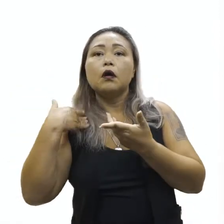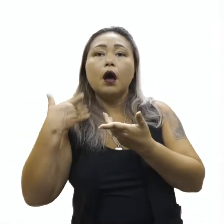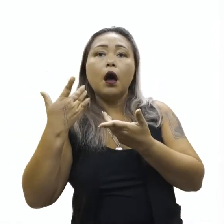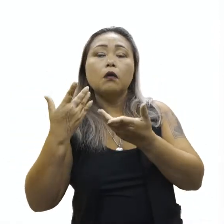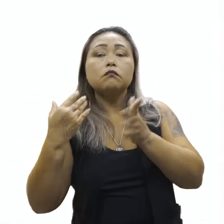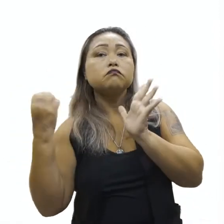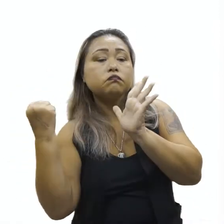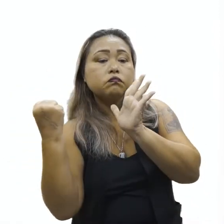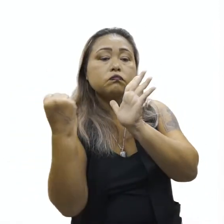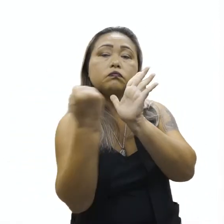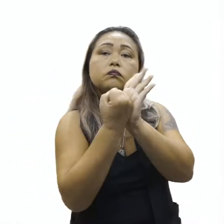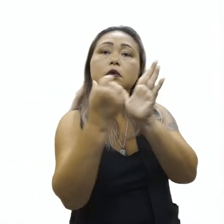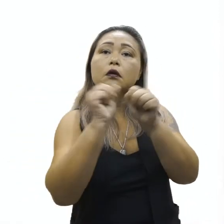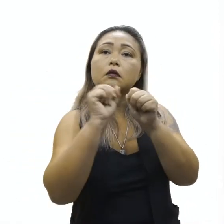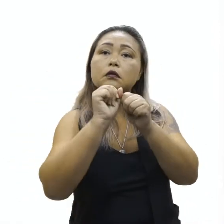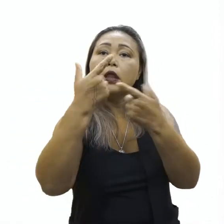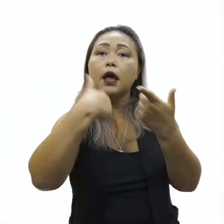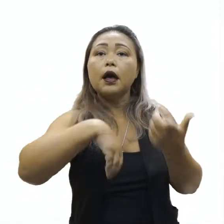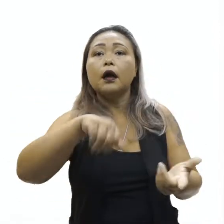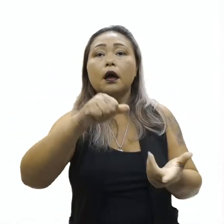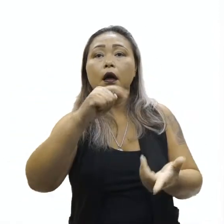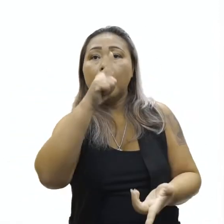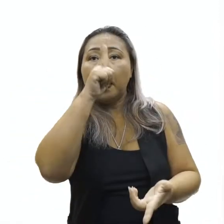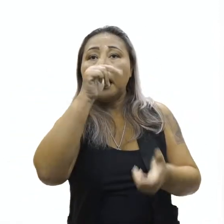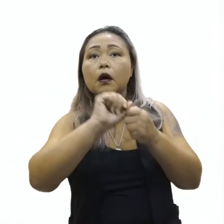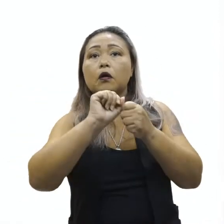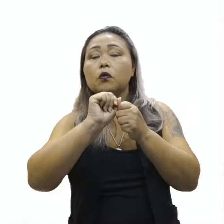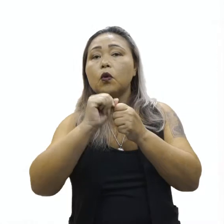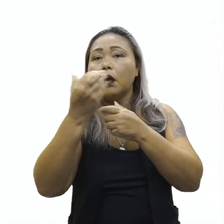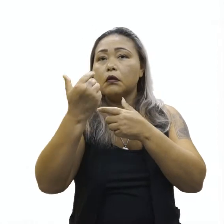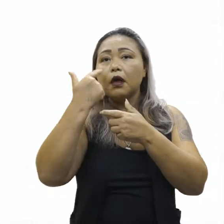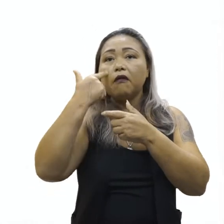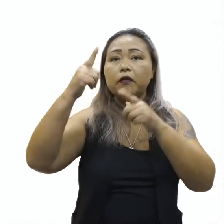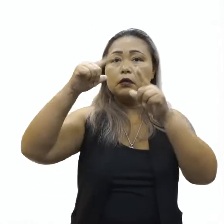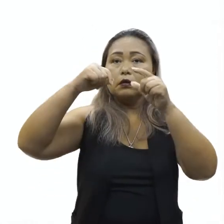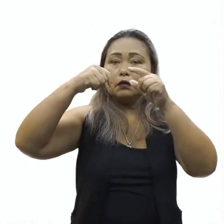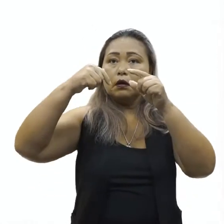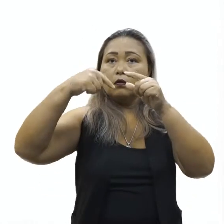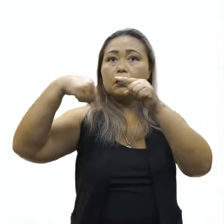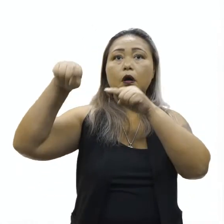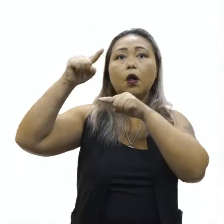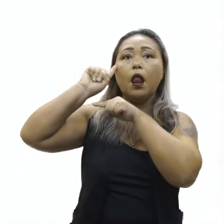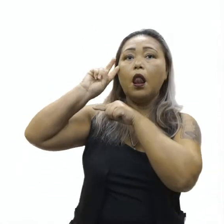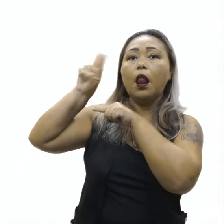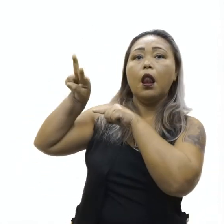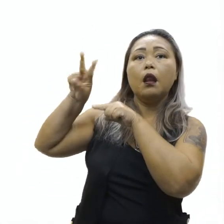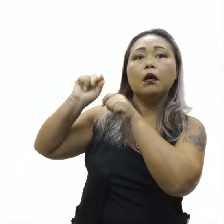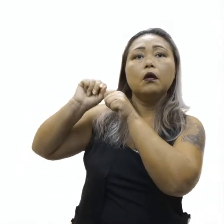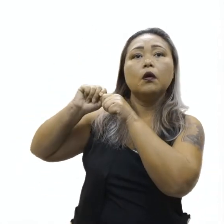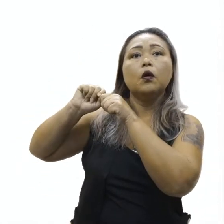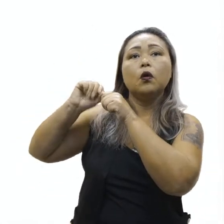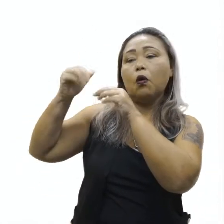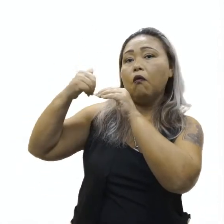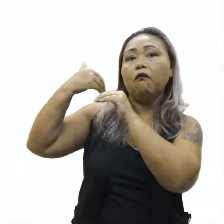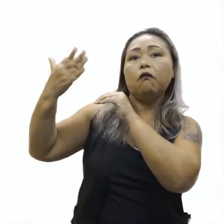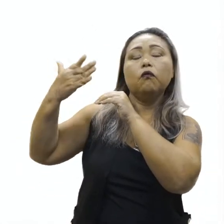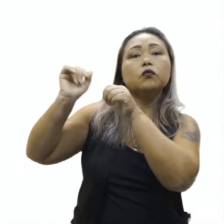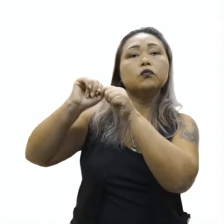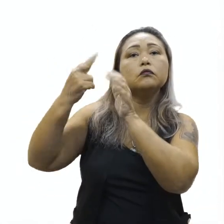democracia grega, com a Acrópole ao fundo, né? Aqui, ó, a Acrópole aqui, ó, ao fundo.